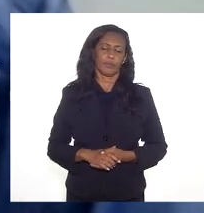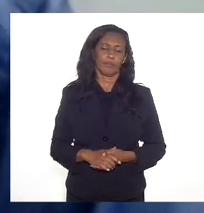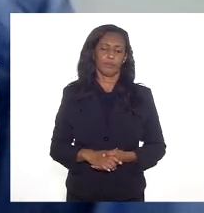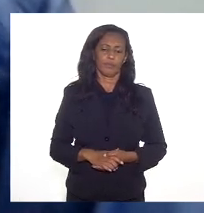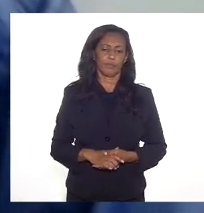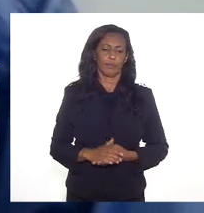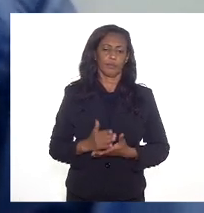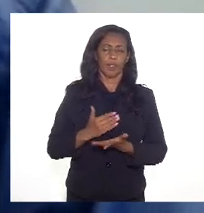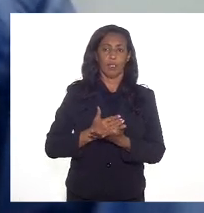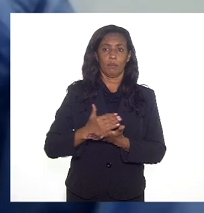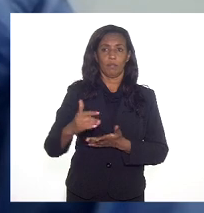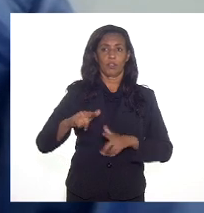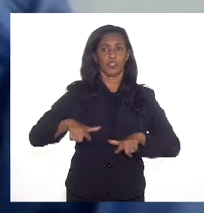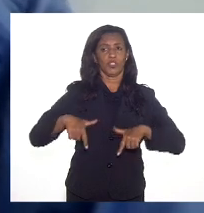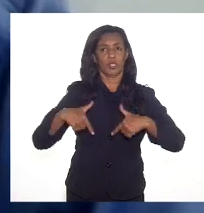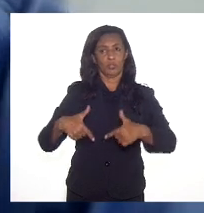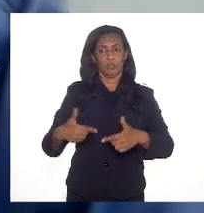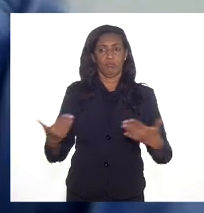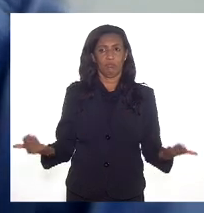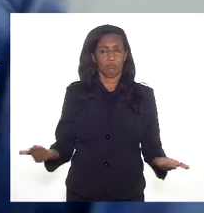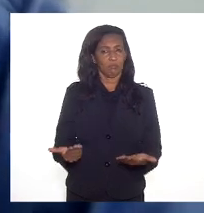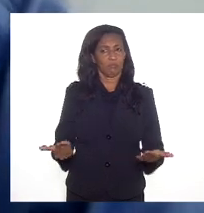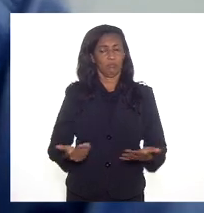a partir de ações agora.